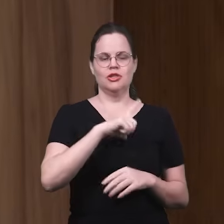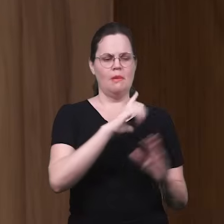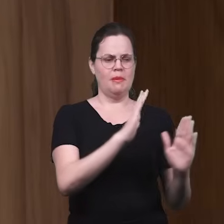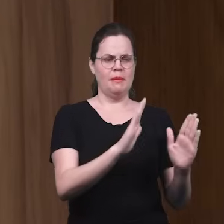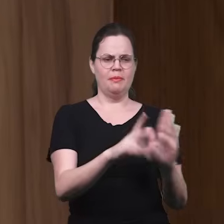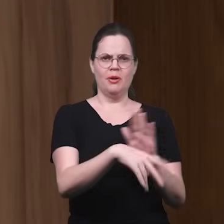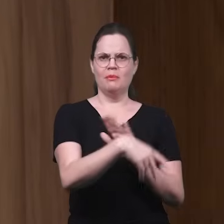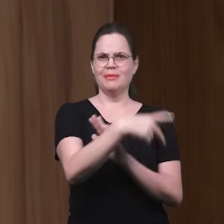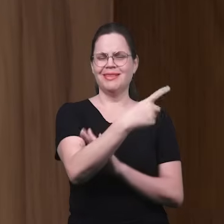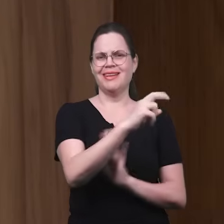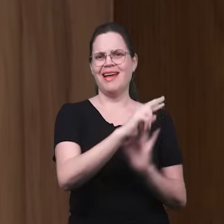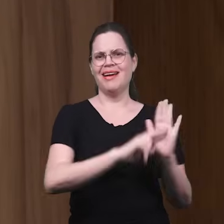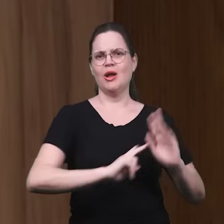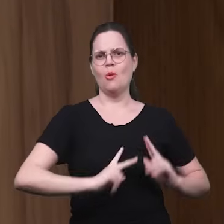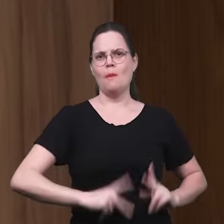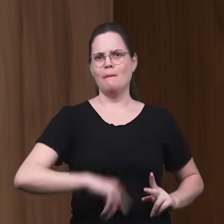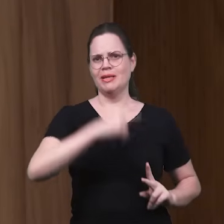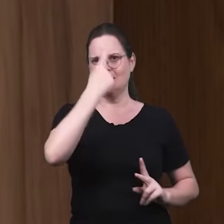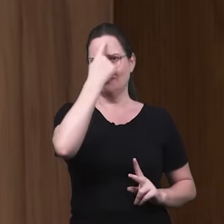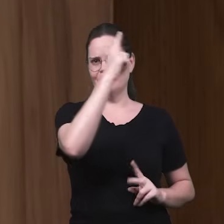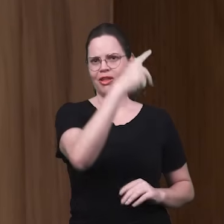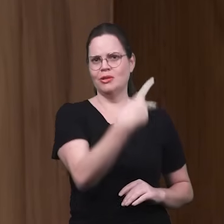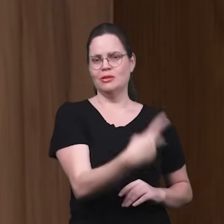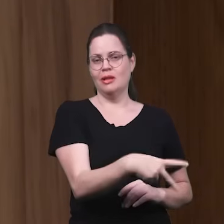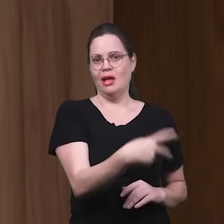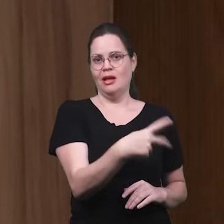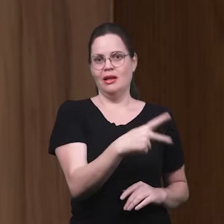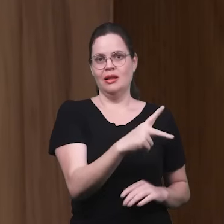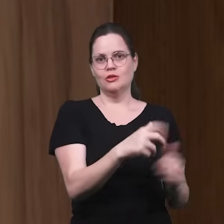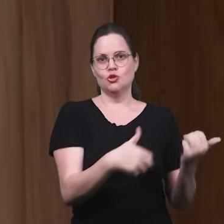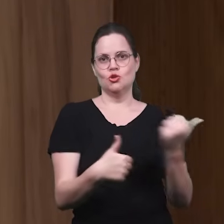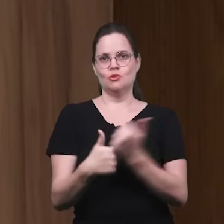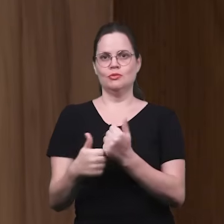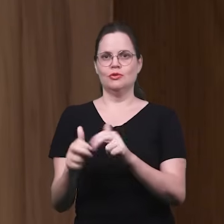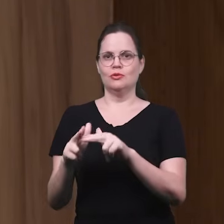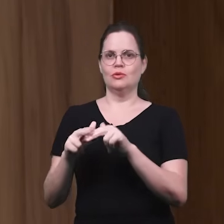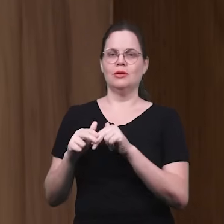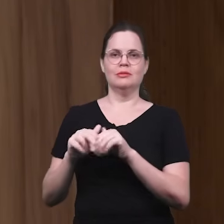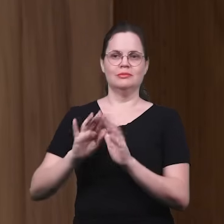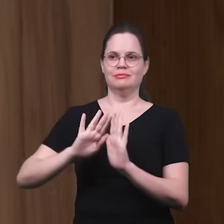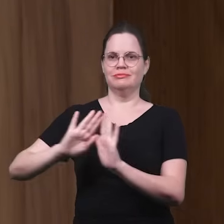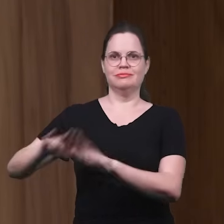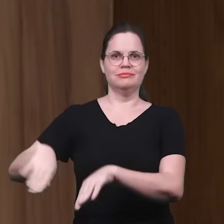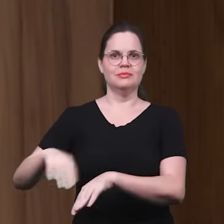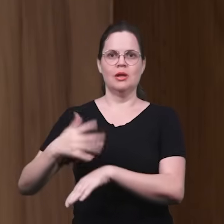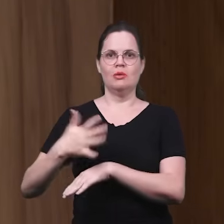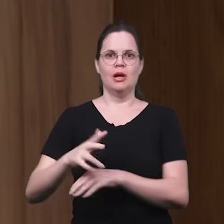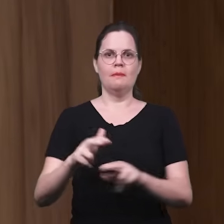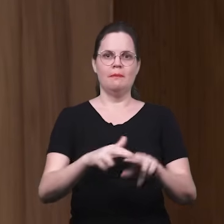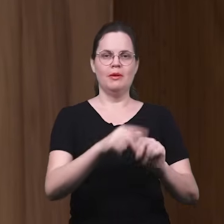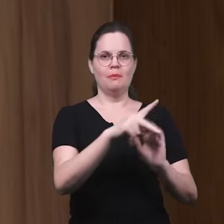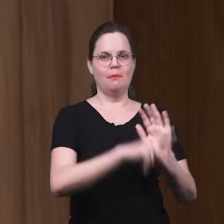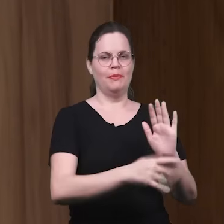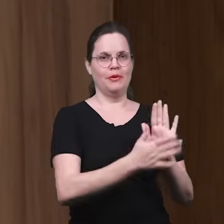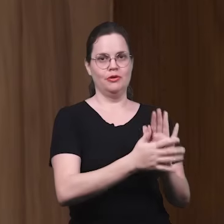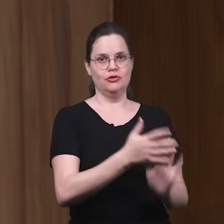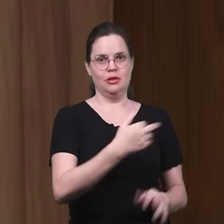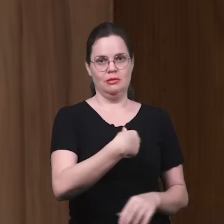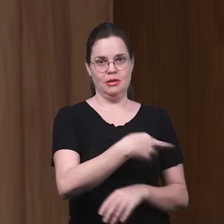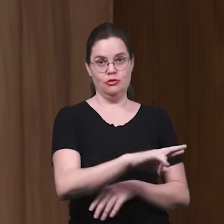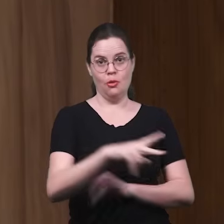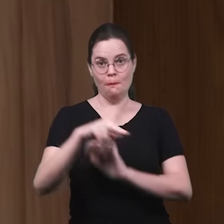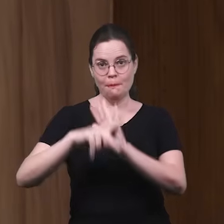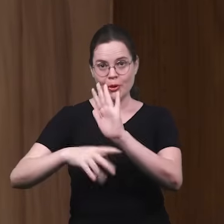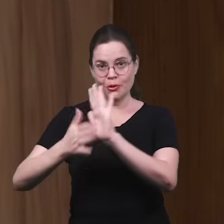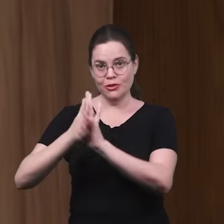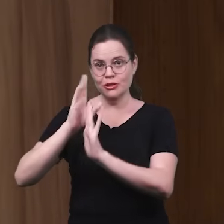Então, tudo isso substituiu o projeto de Deus por um projeto religioso. A religião tomou